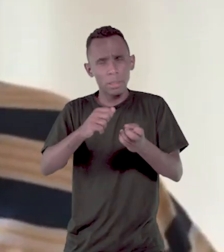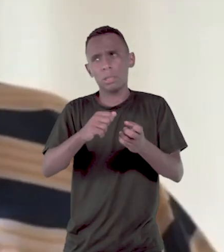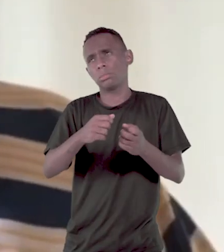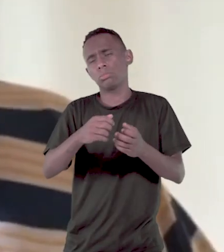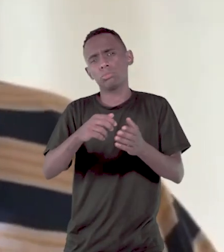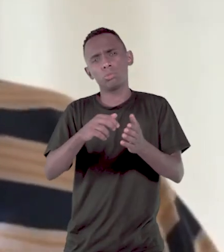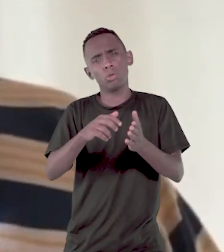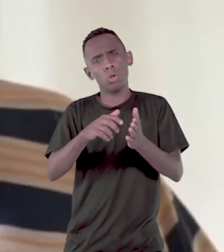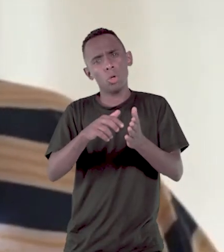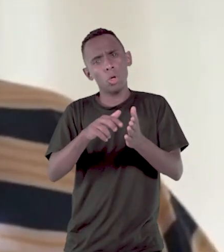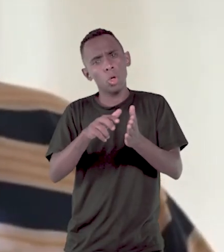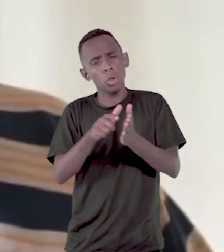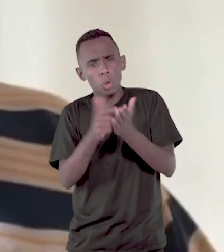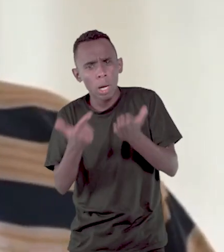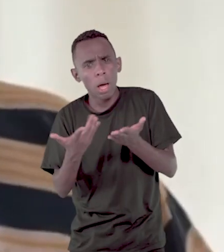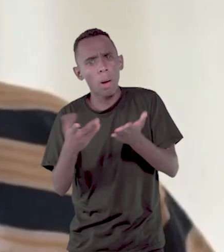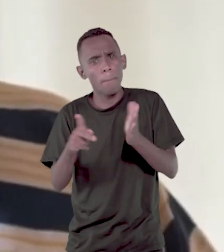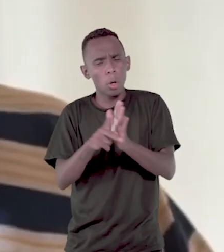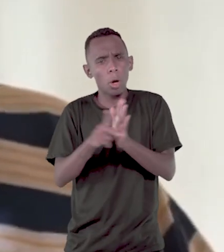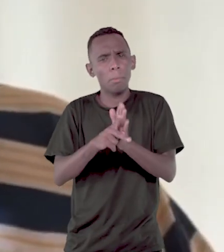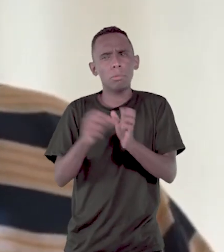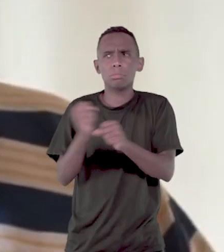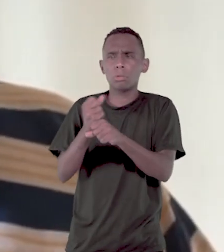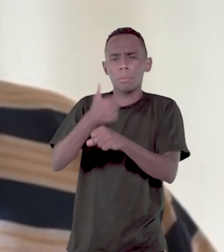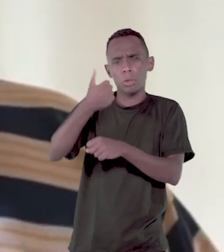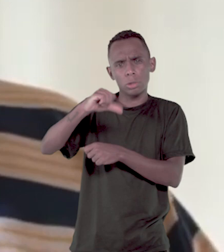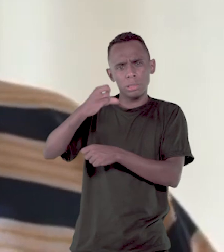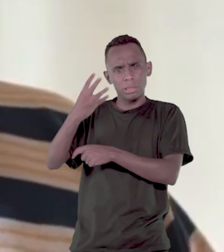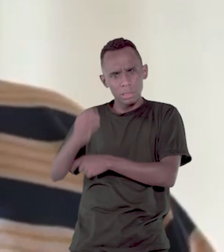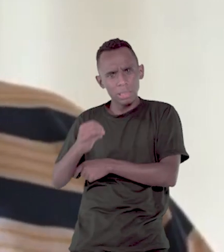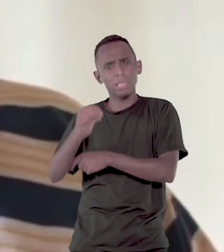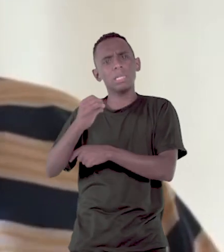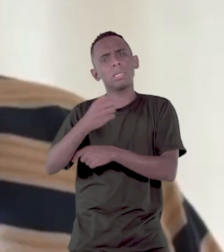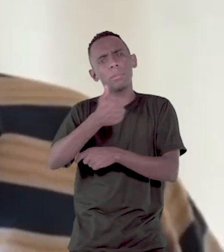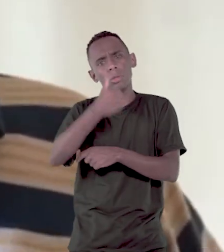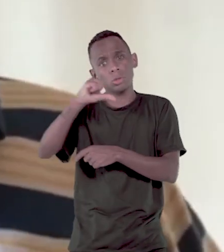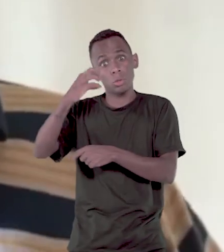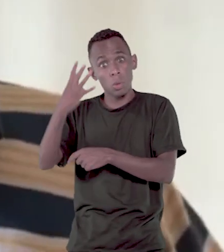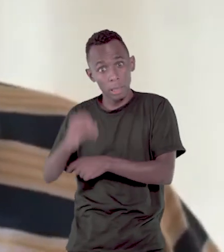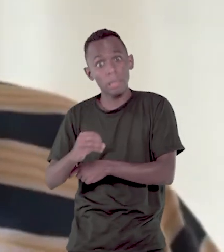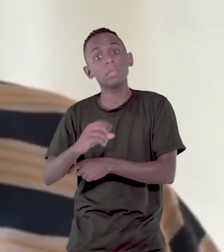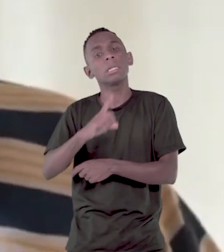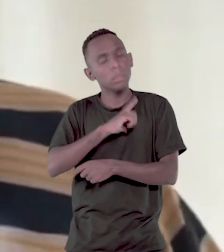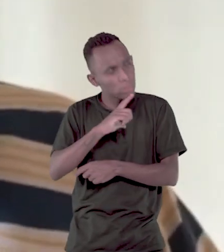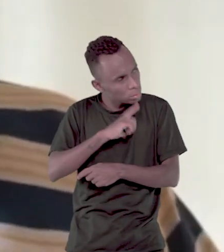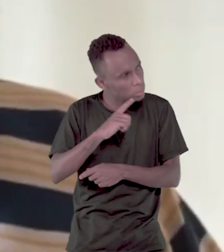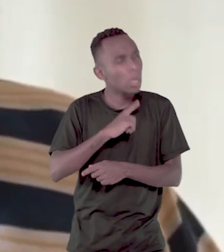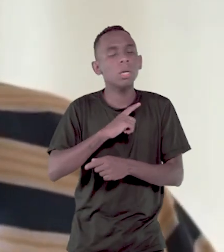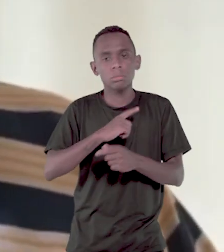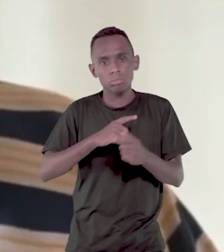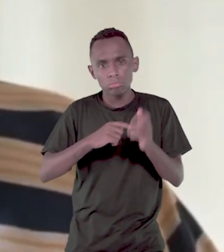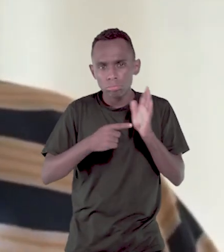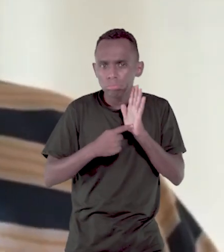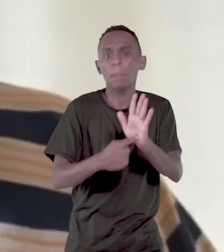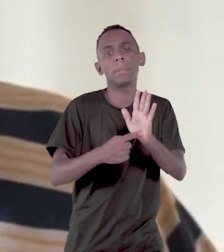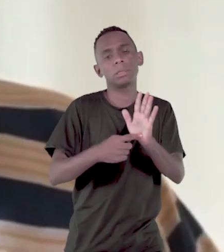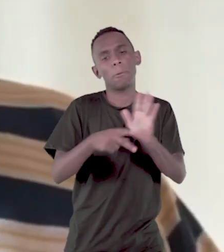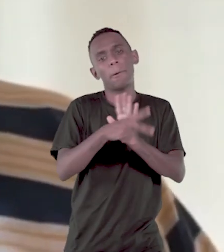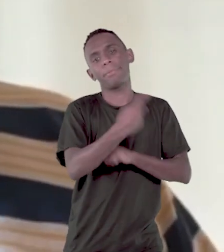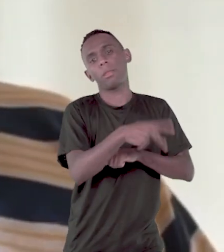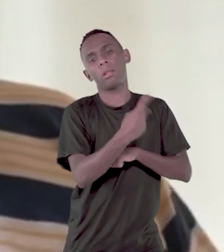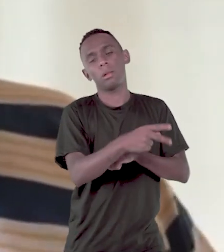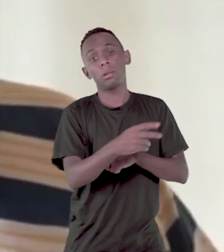você pegar os jornais da década de 30 e da década de 40, o Rosário Fusco tem todos os lugares,